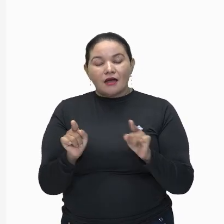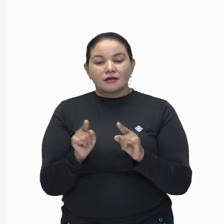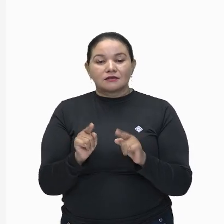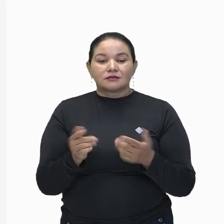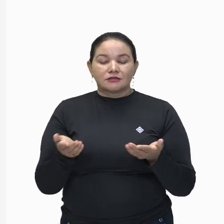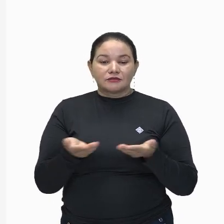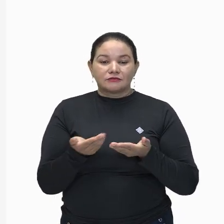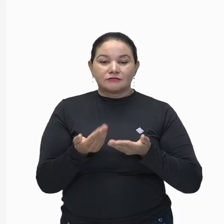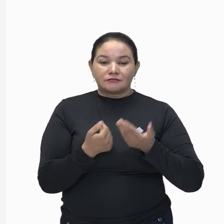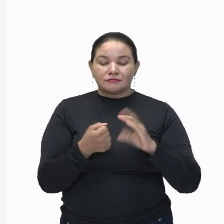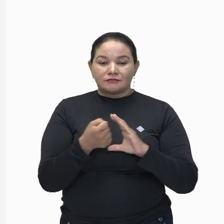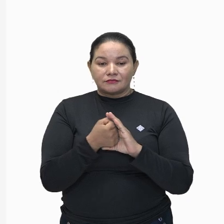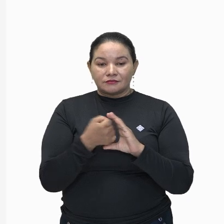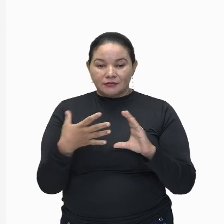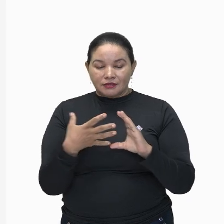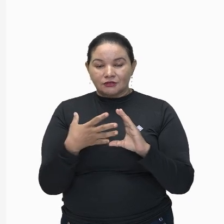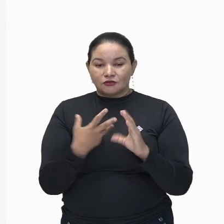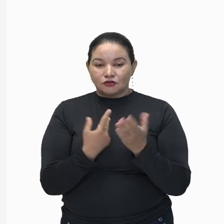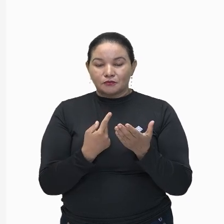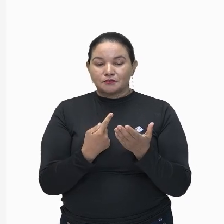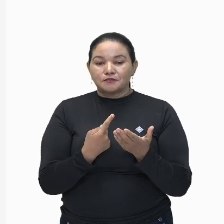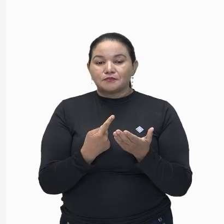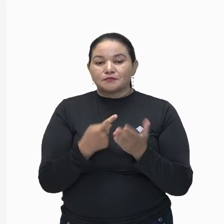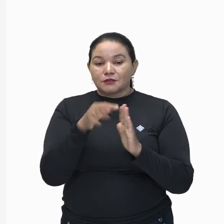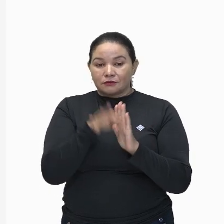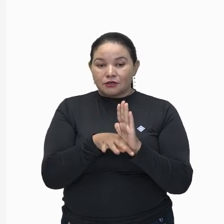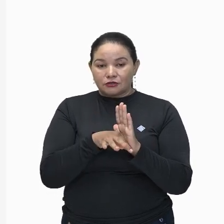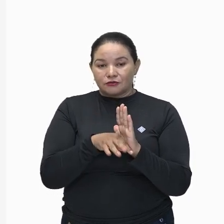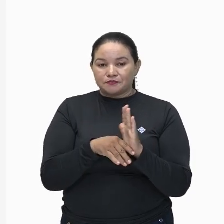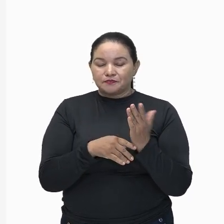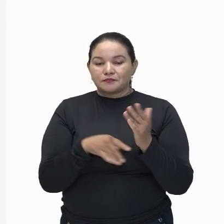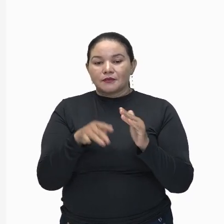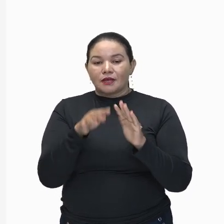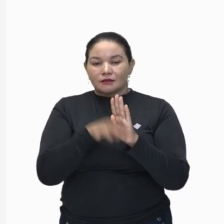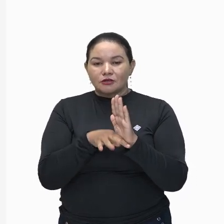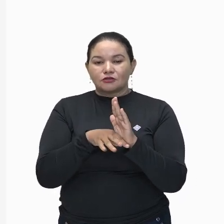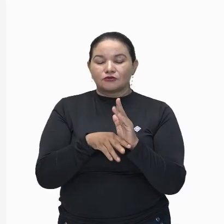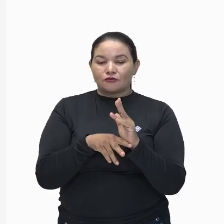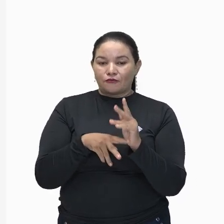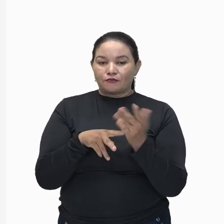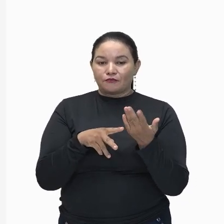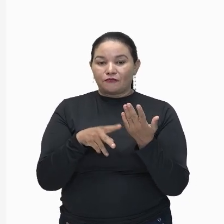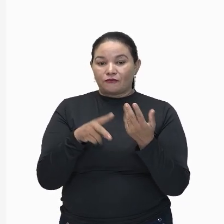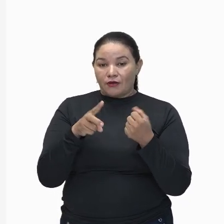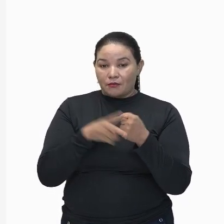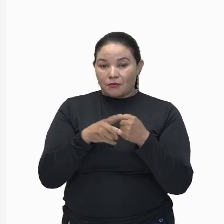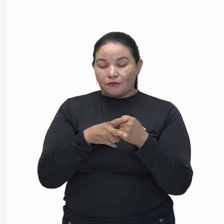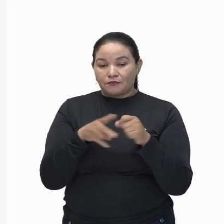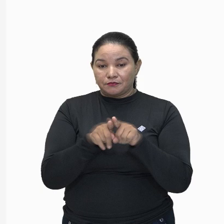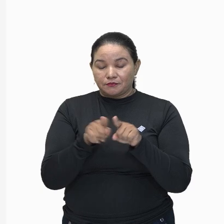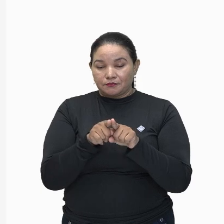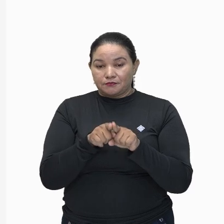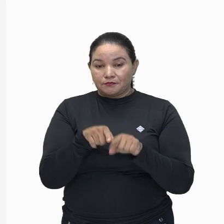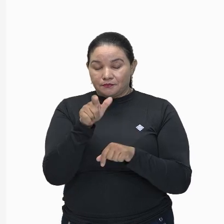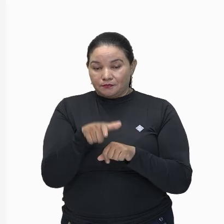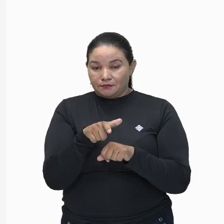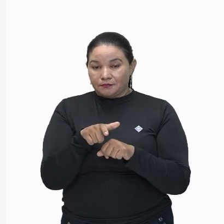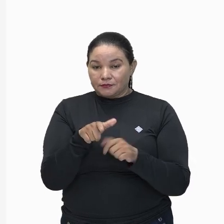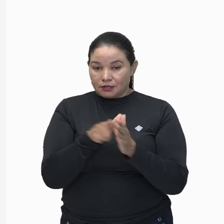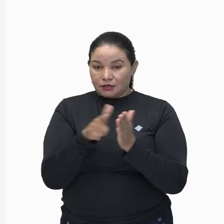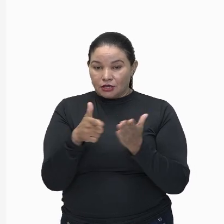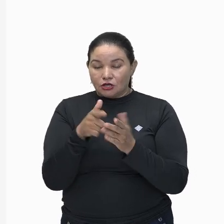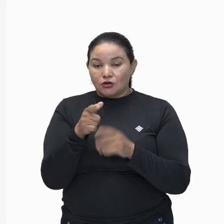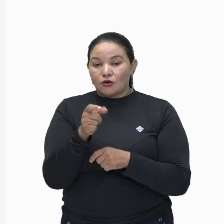os aspectos textuais. Além do texto verbal, que é a escrita, o jornalista também ele utiliza outros recursos